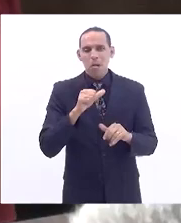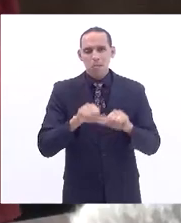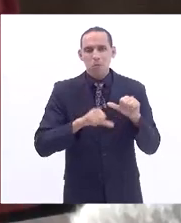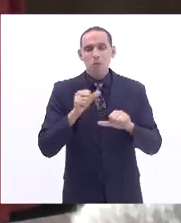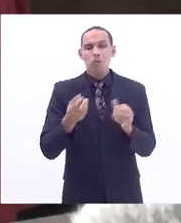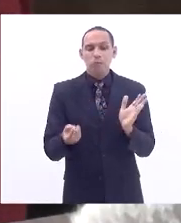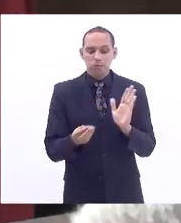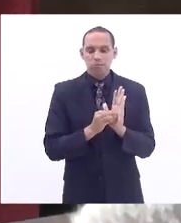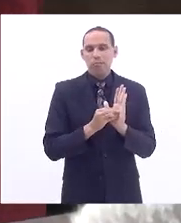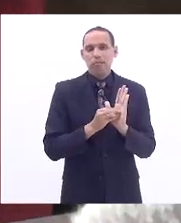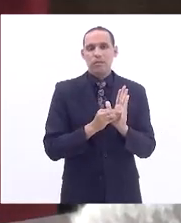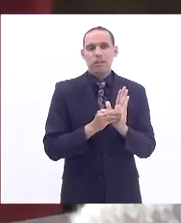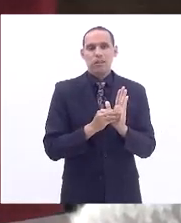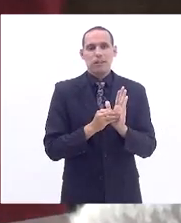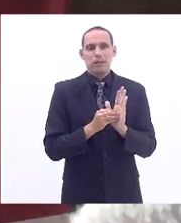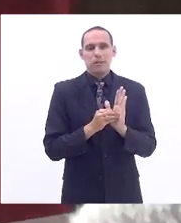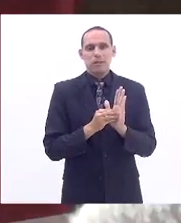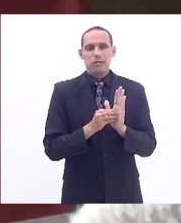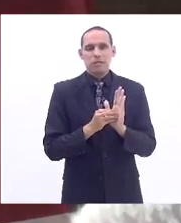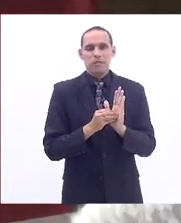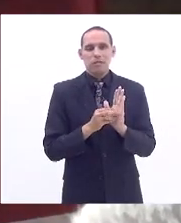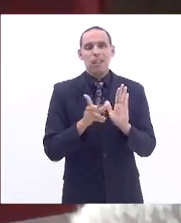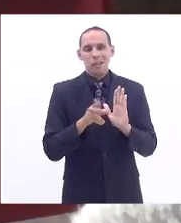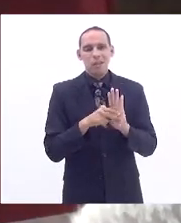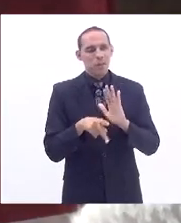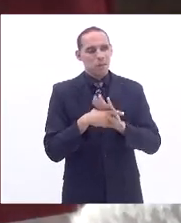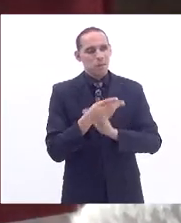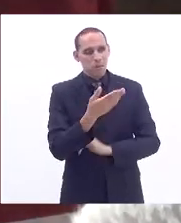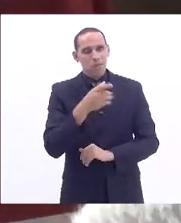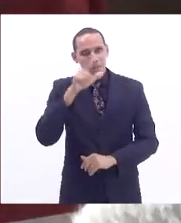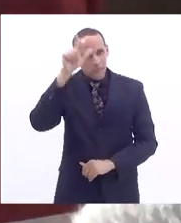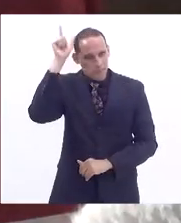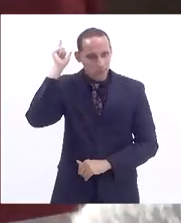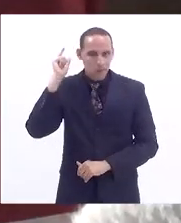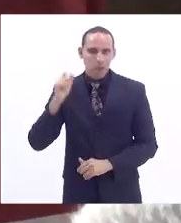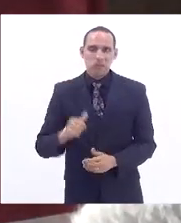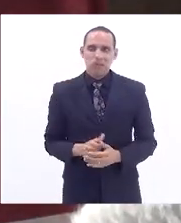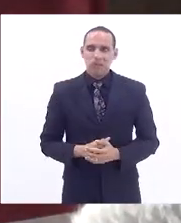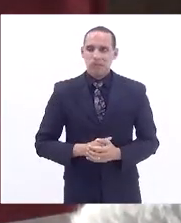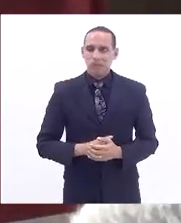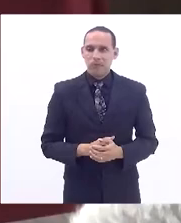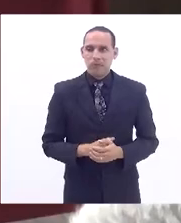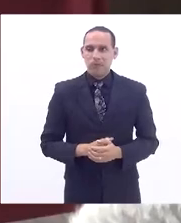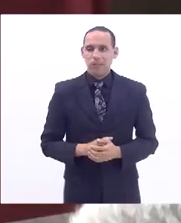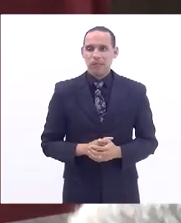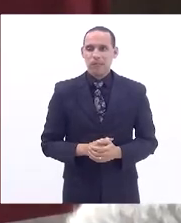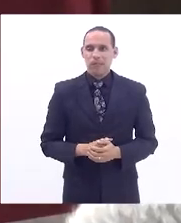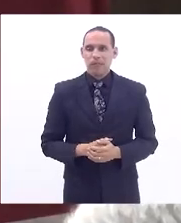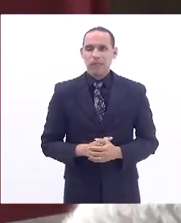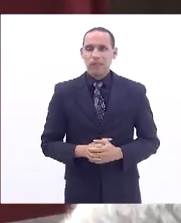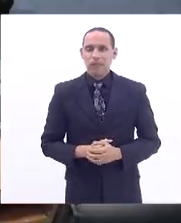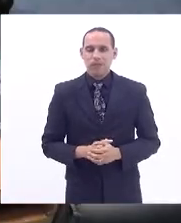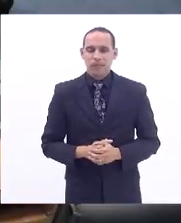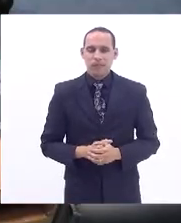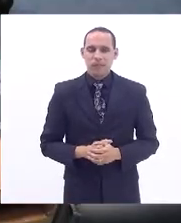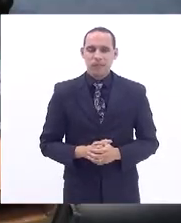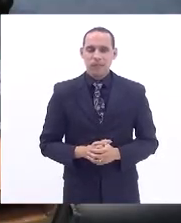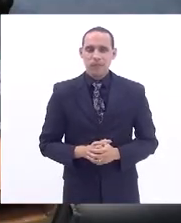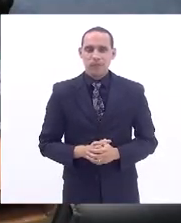incorporando a emenda do deputado dos povos ah entendi entendi